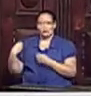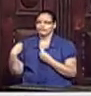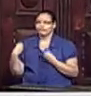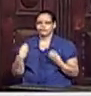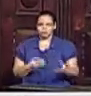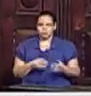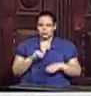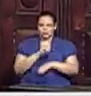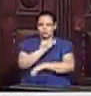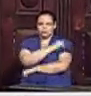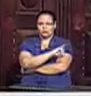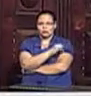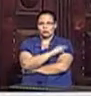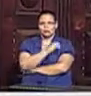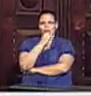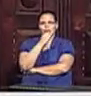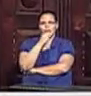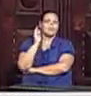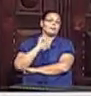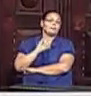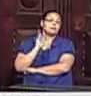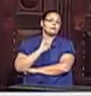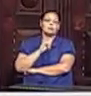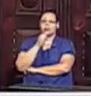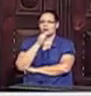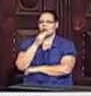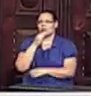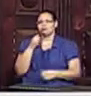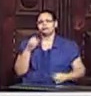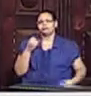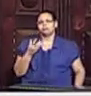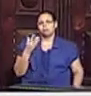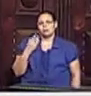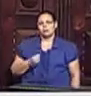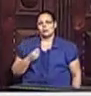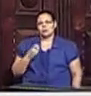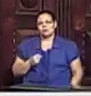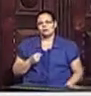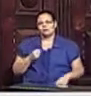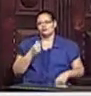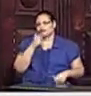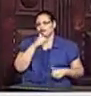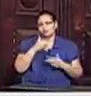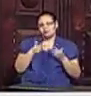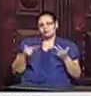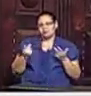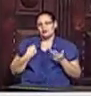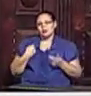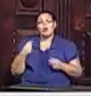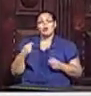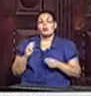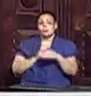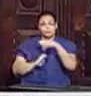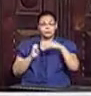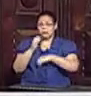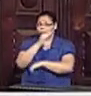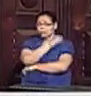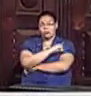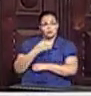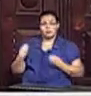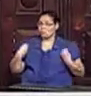Você encomenda para um laticínio de Minas Gerais uma carga de produtos derivados do leite e a empresa diz: no Rio de Janeiro eu não